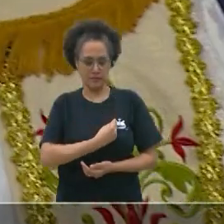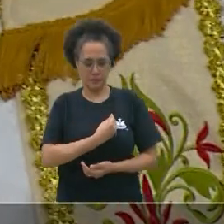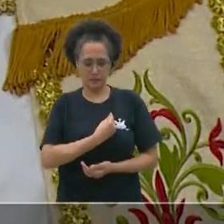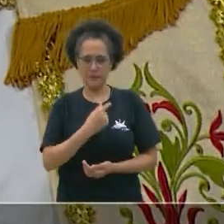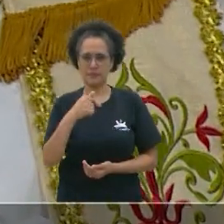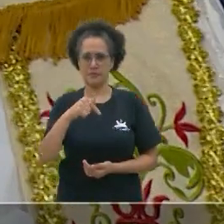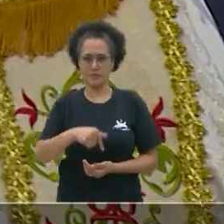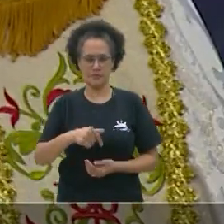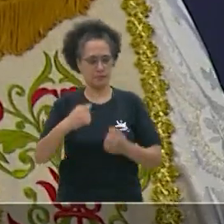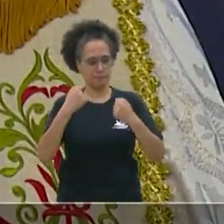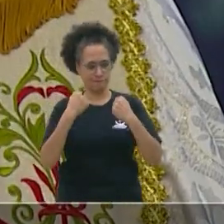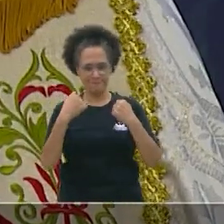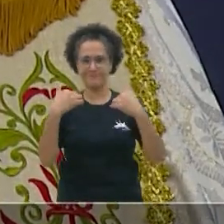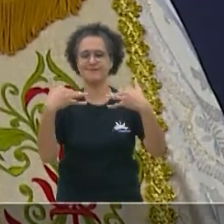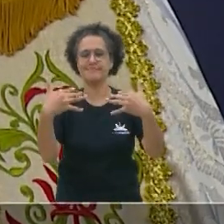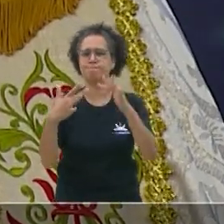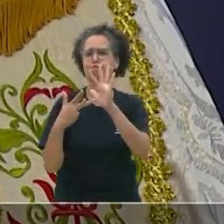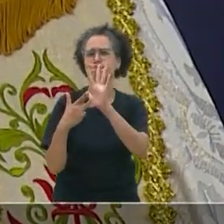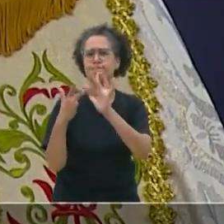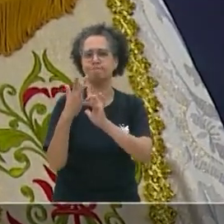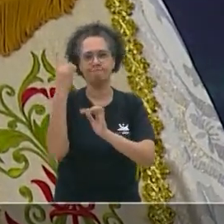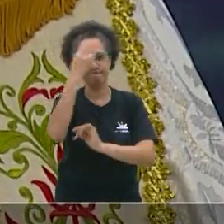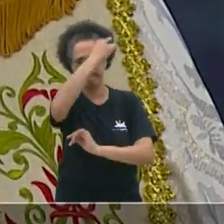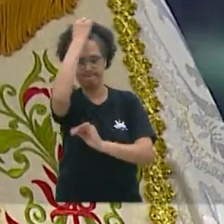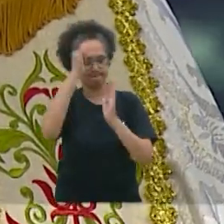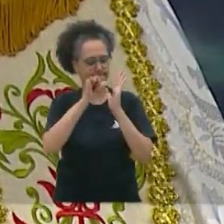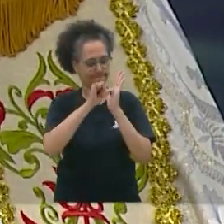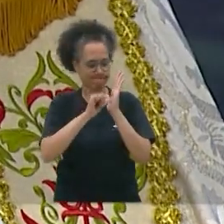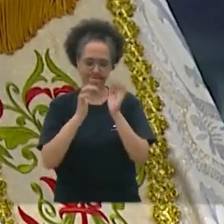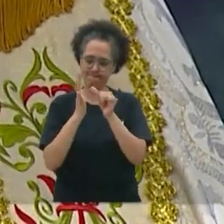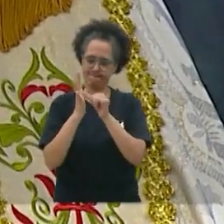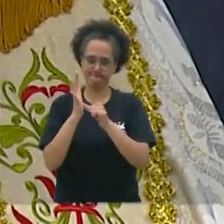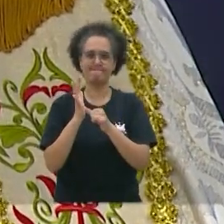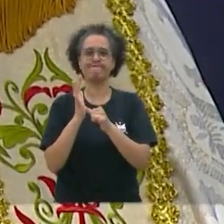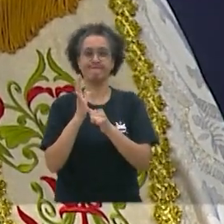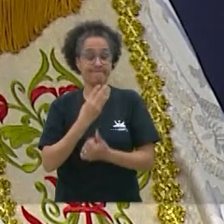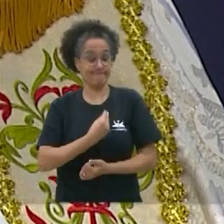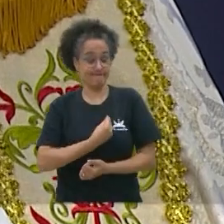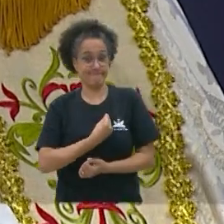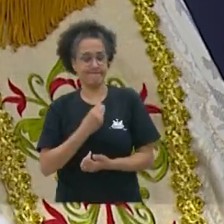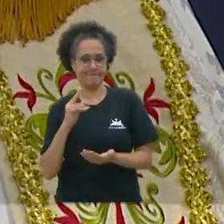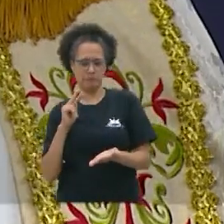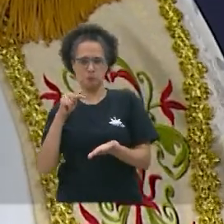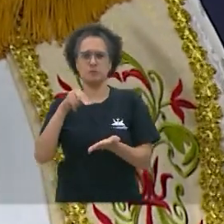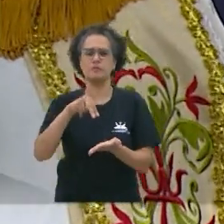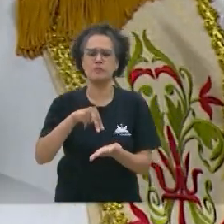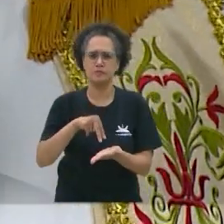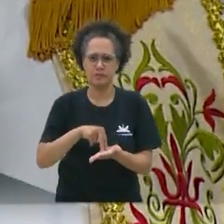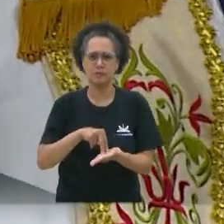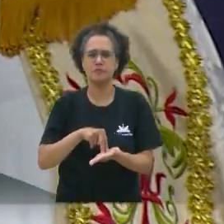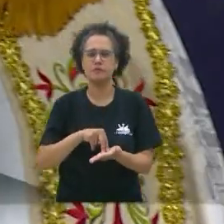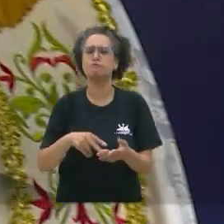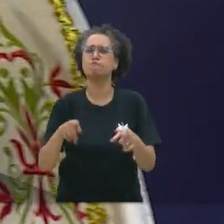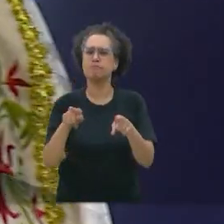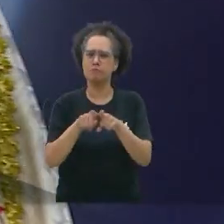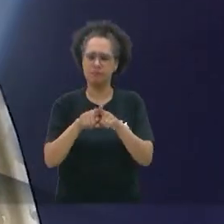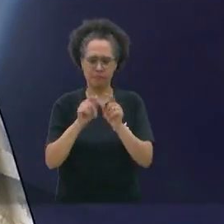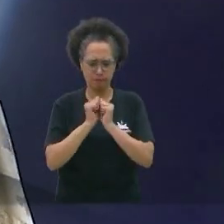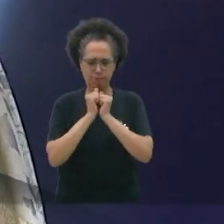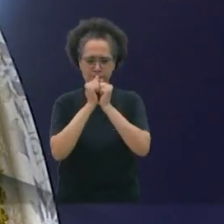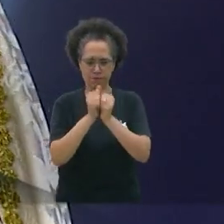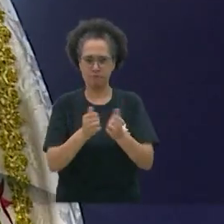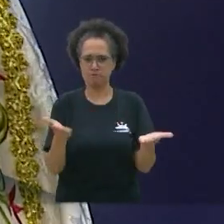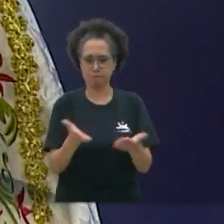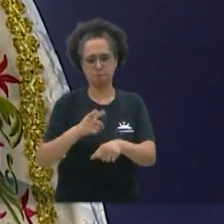neste anfiteatro Jesus das Santas Chagas, de forma presencial. Tantos também conosco